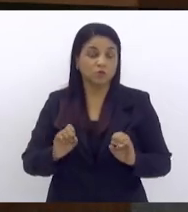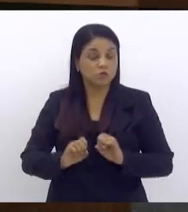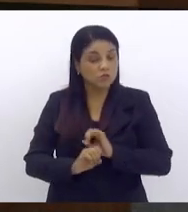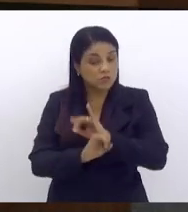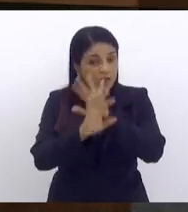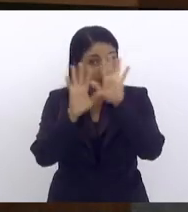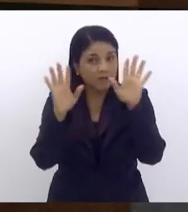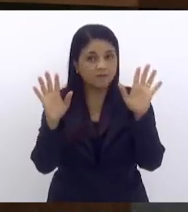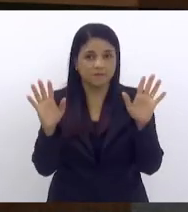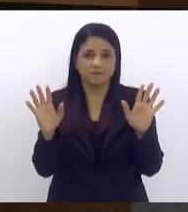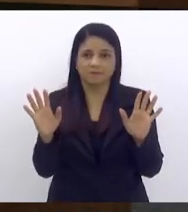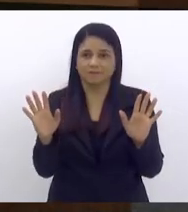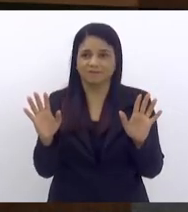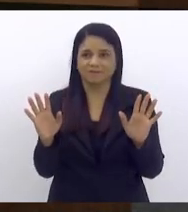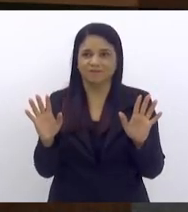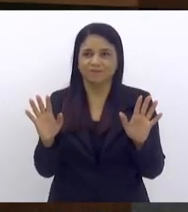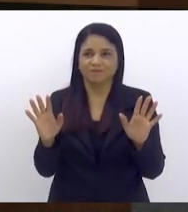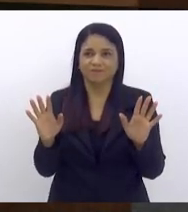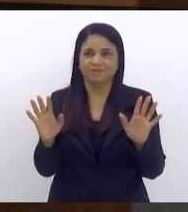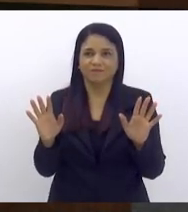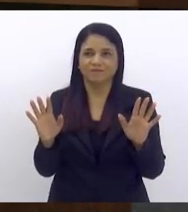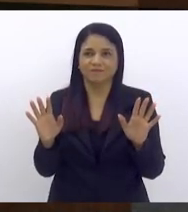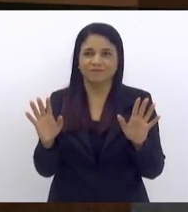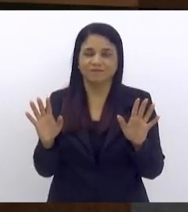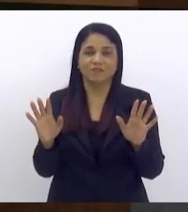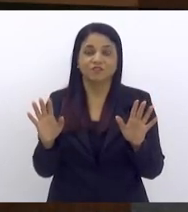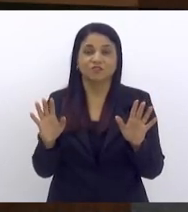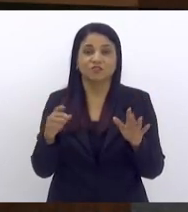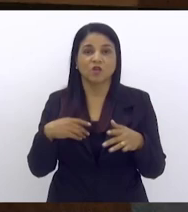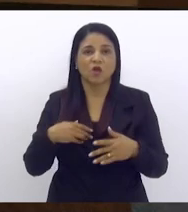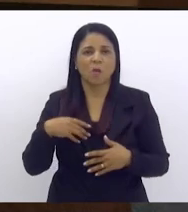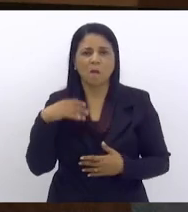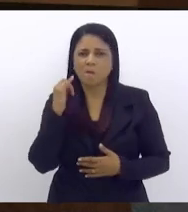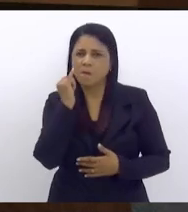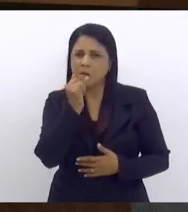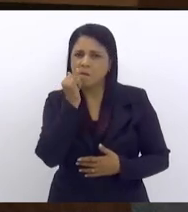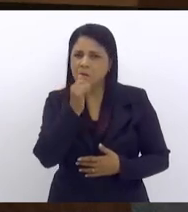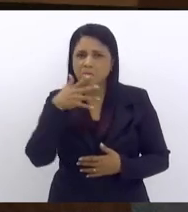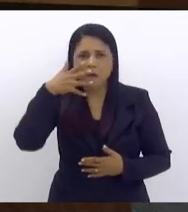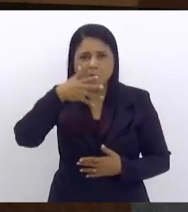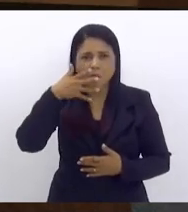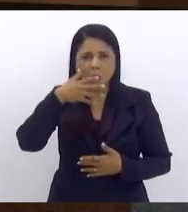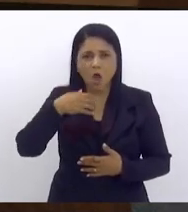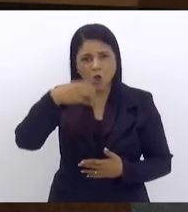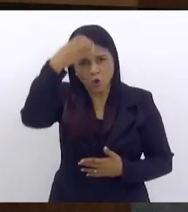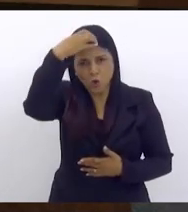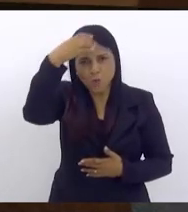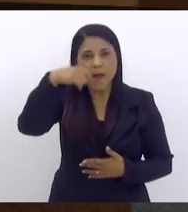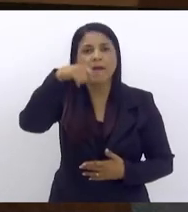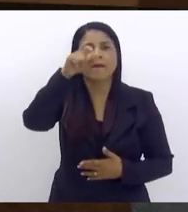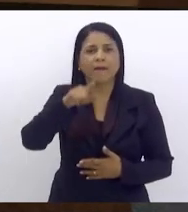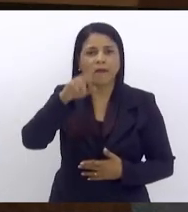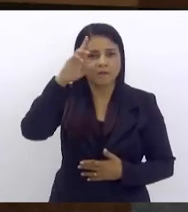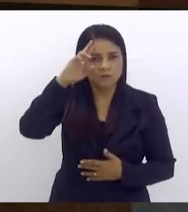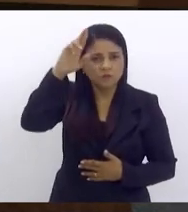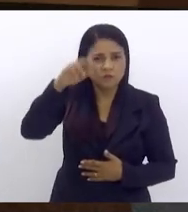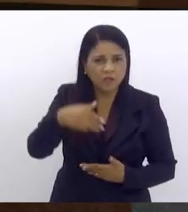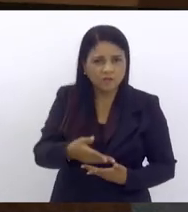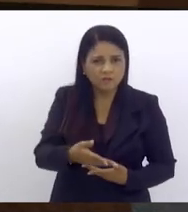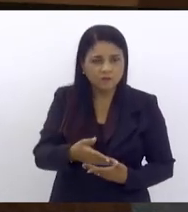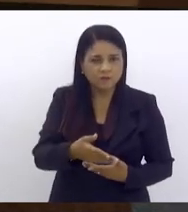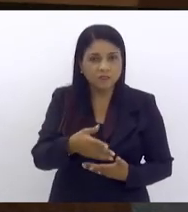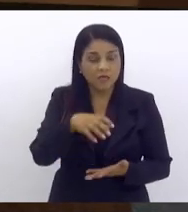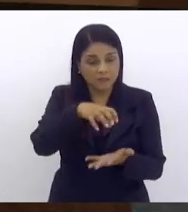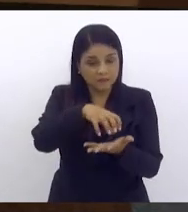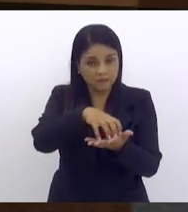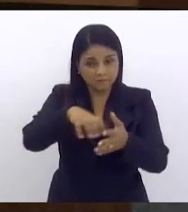esclarecimento, né, porque a gente está vendo uma narrativa de culpabilizar quem está na ponta, quando a decisão da descentralização é uma decisão